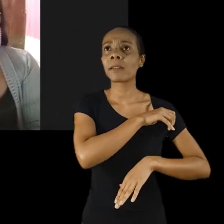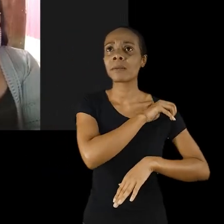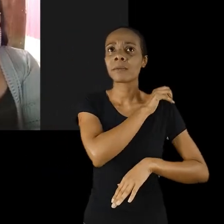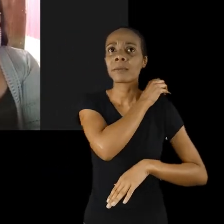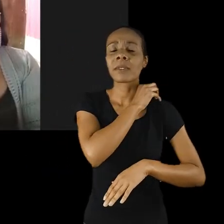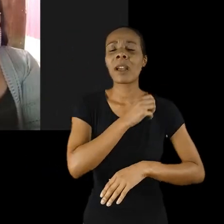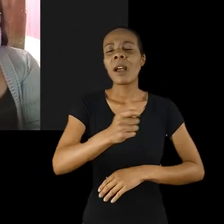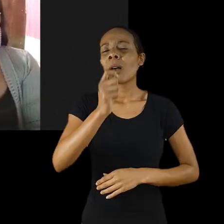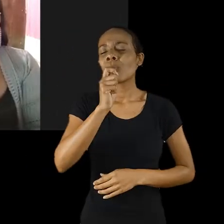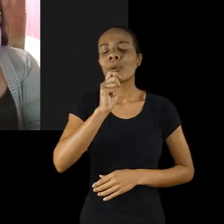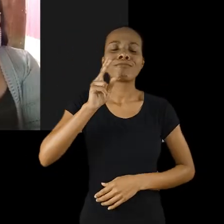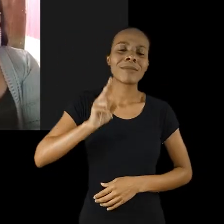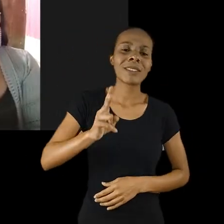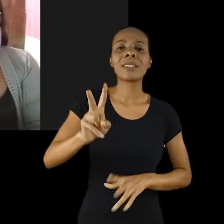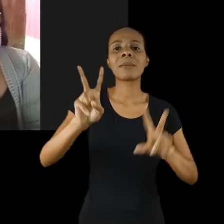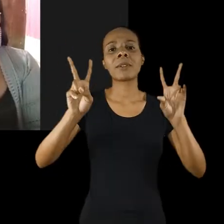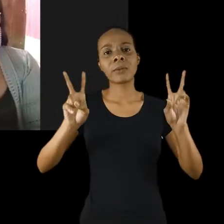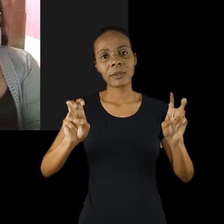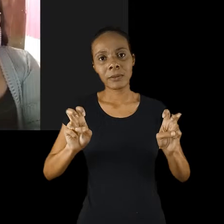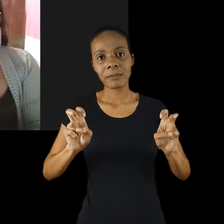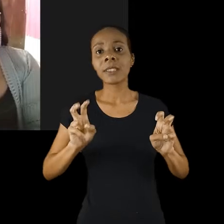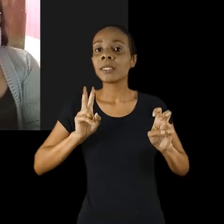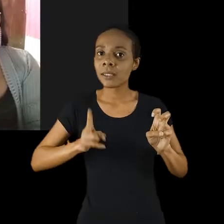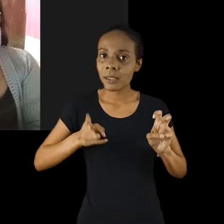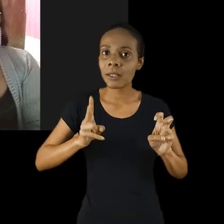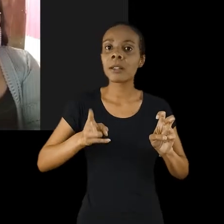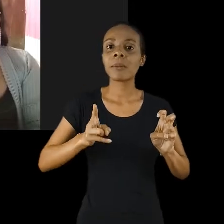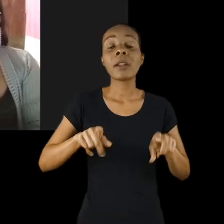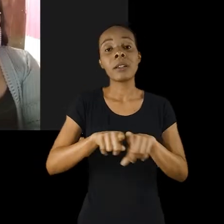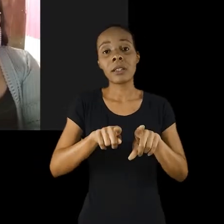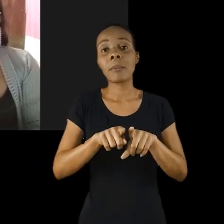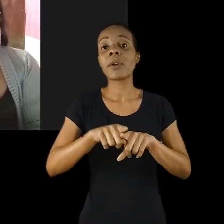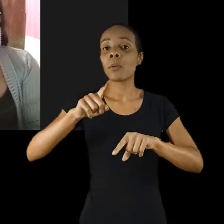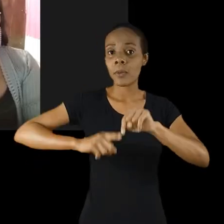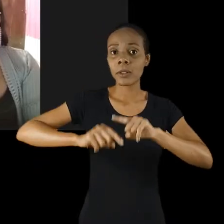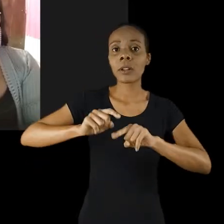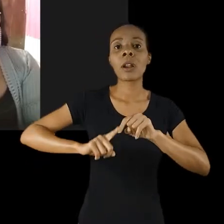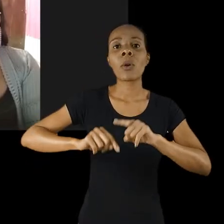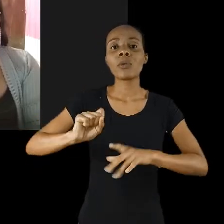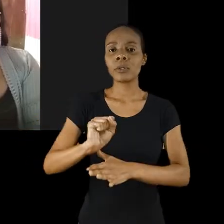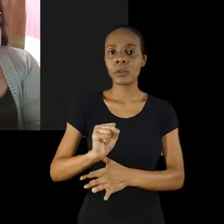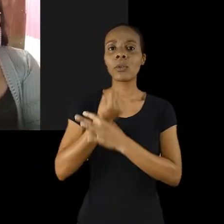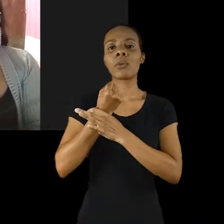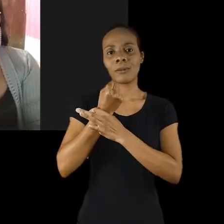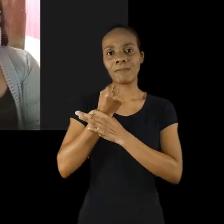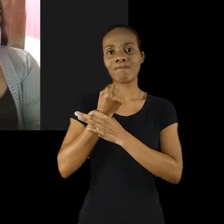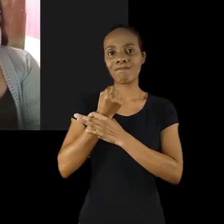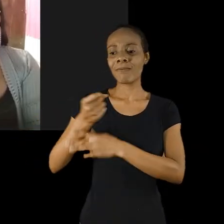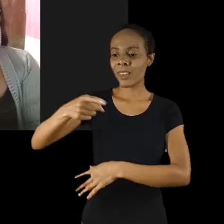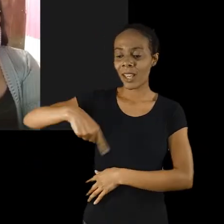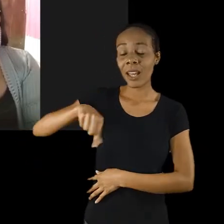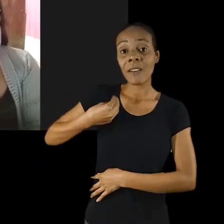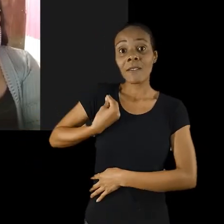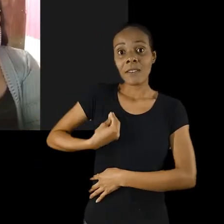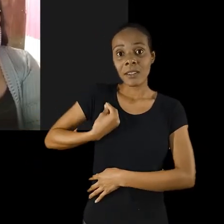A droga sempre foi uma questão. E sempre foi também, às vezes, um instrumento de segurança para ela se manter viva e acordada,